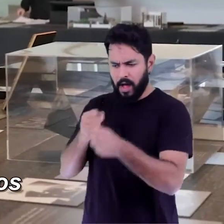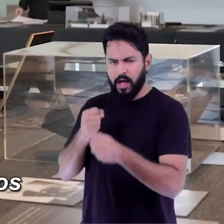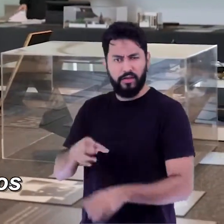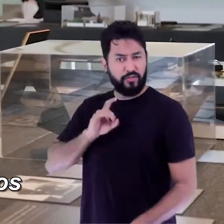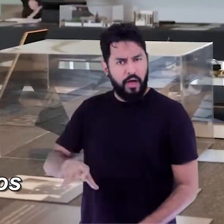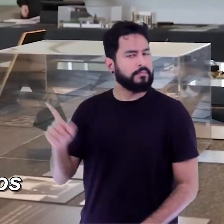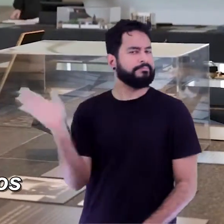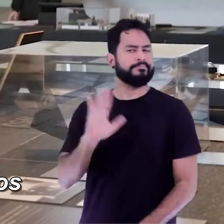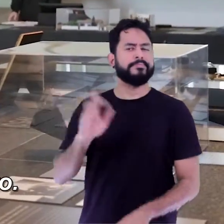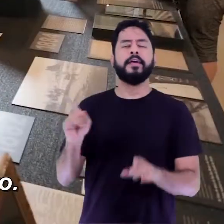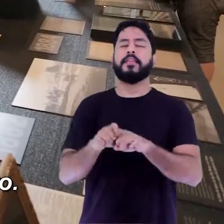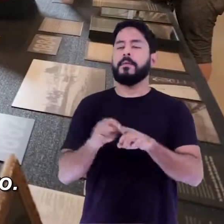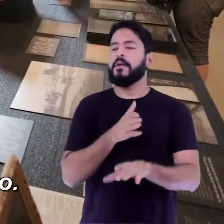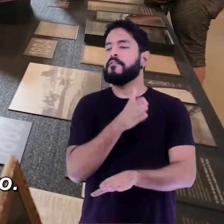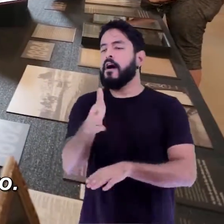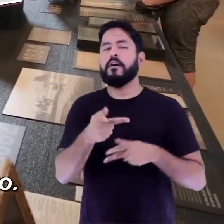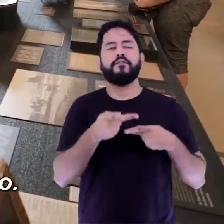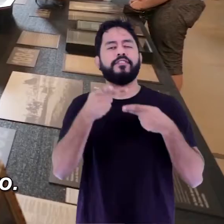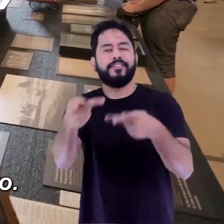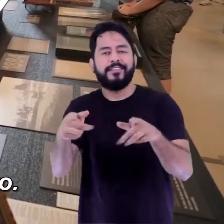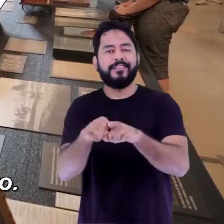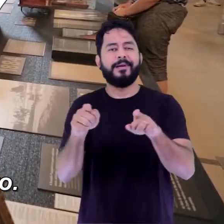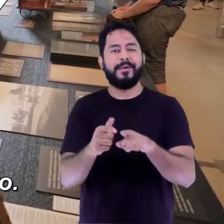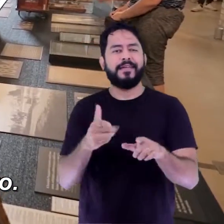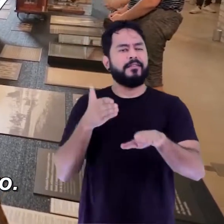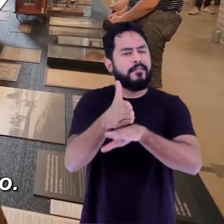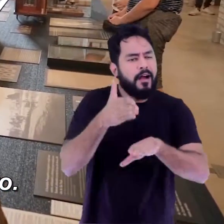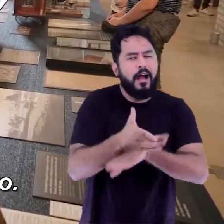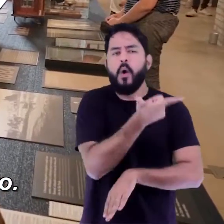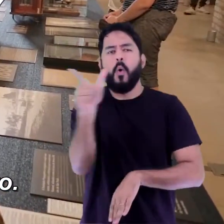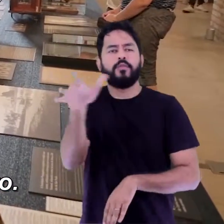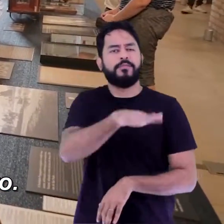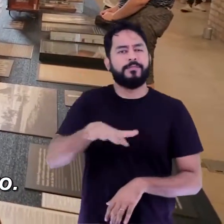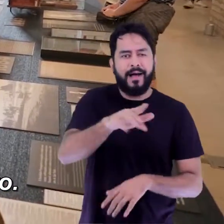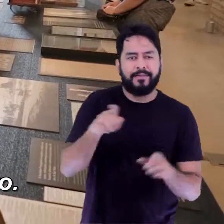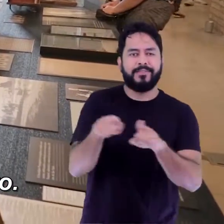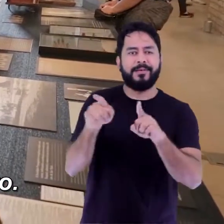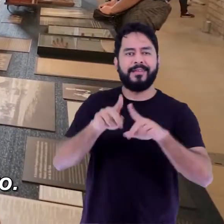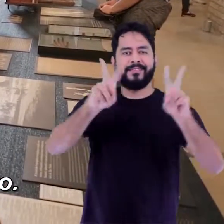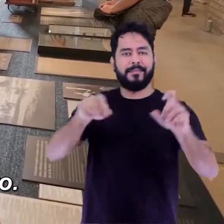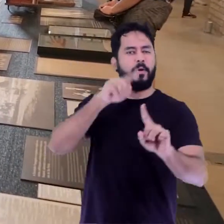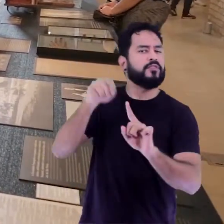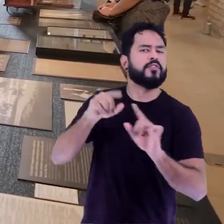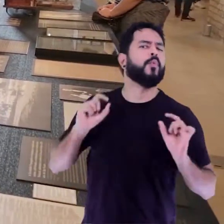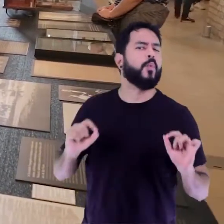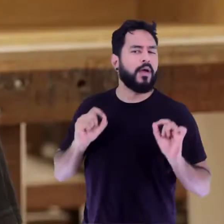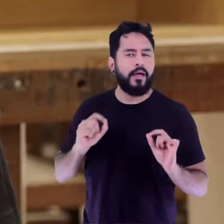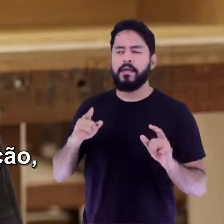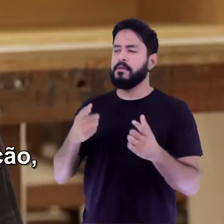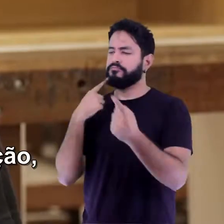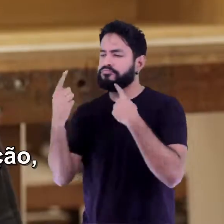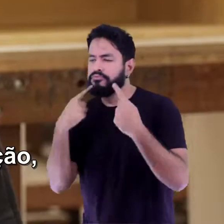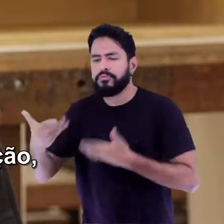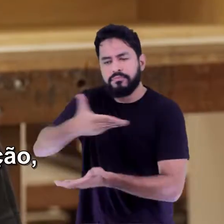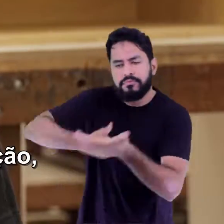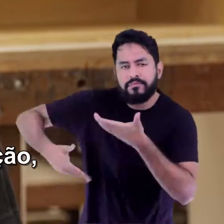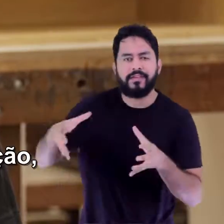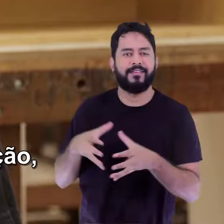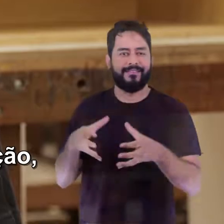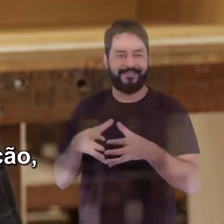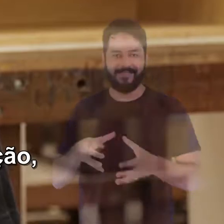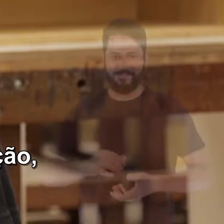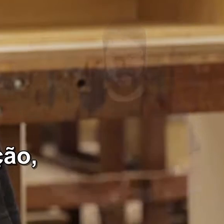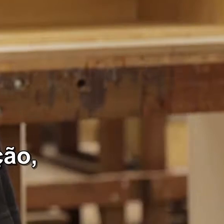frequenta outros espaços, dialoga sobre questões em relação à convivência com o outro. A intenção